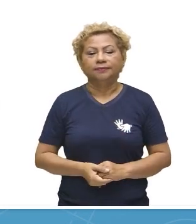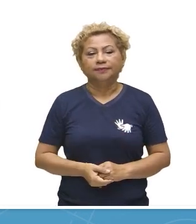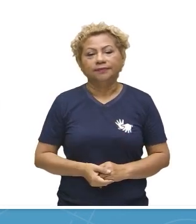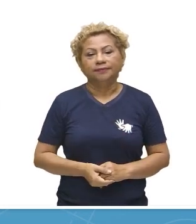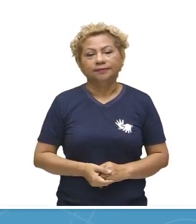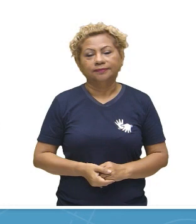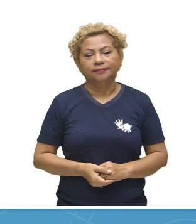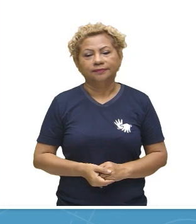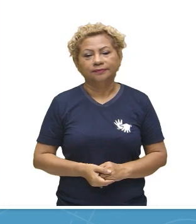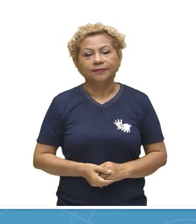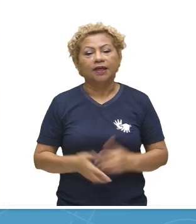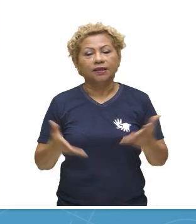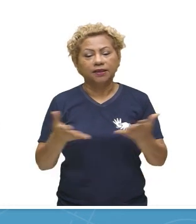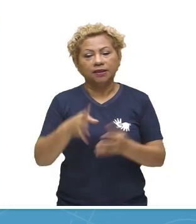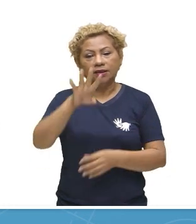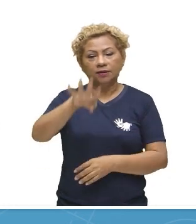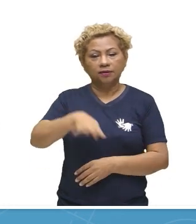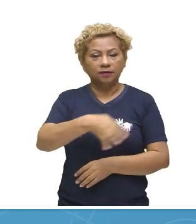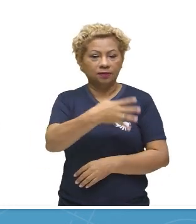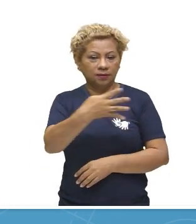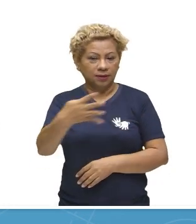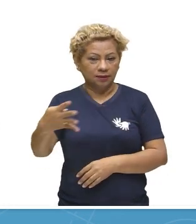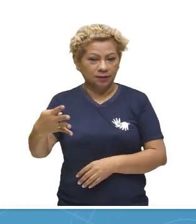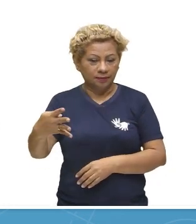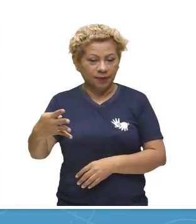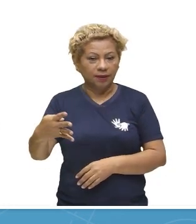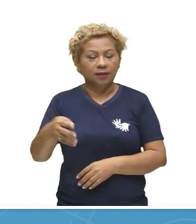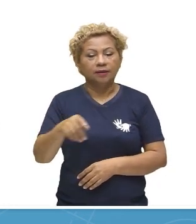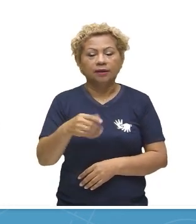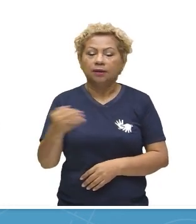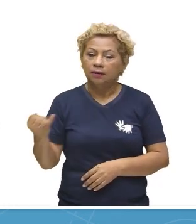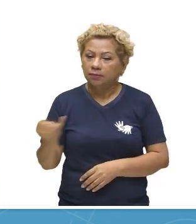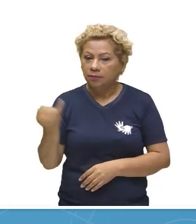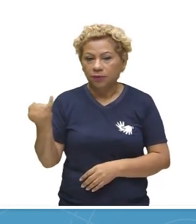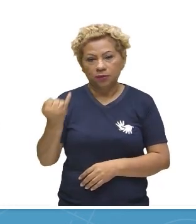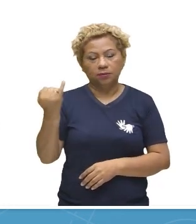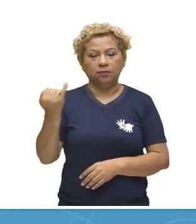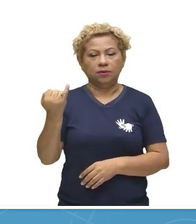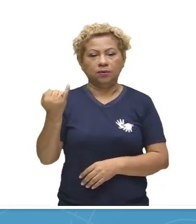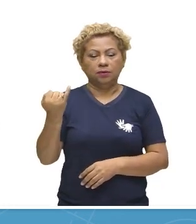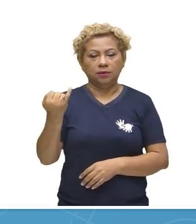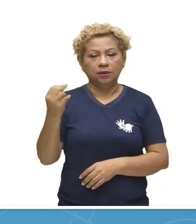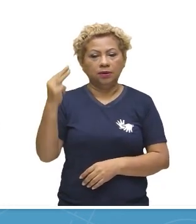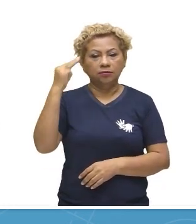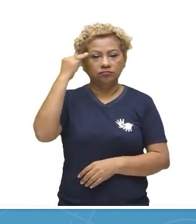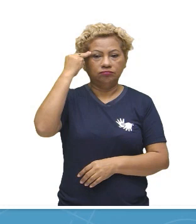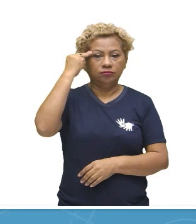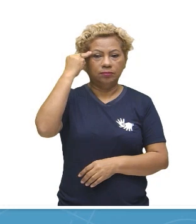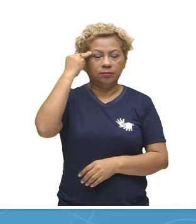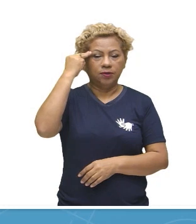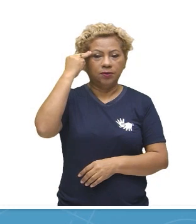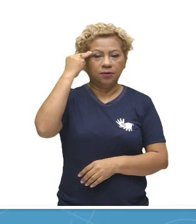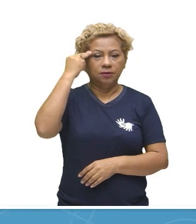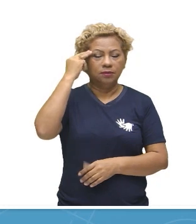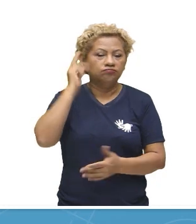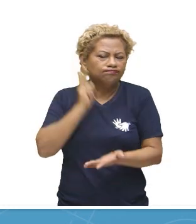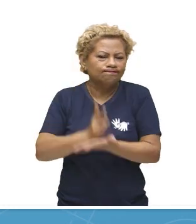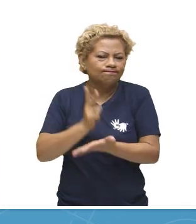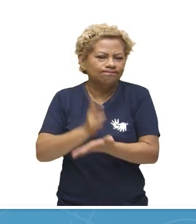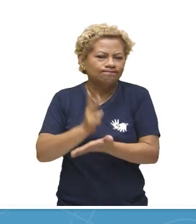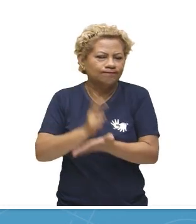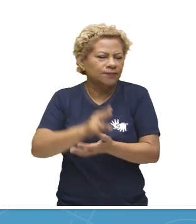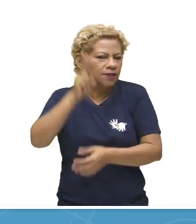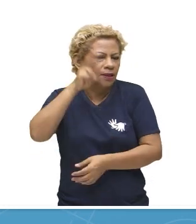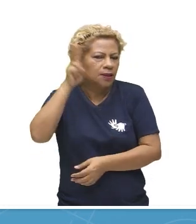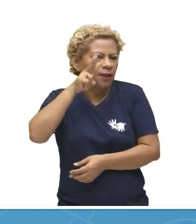Aí a gente tem aqui uma tabela que seria muito bom a gente memorizar, né? Sempre ter em mente aí as